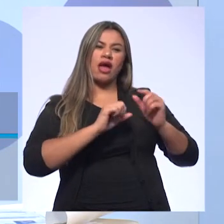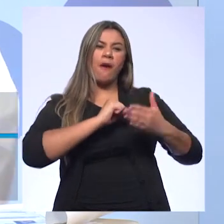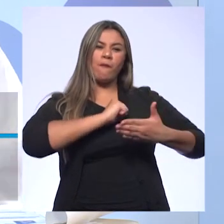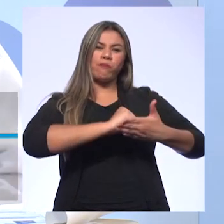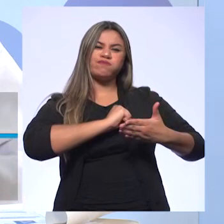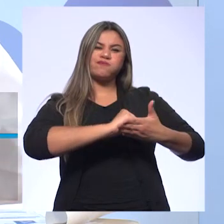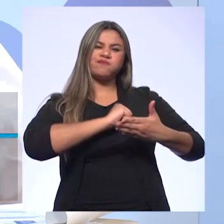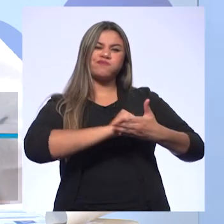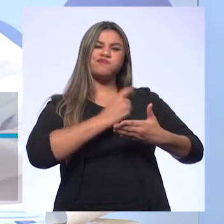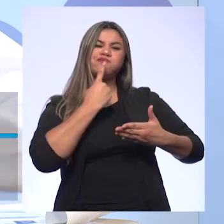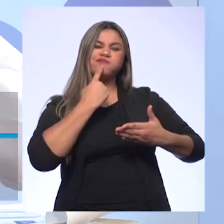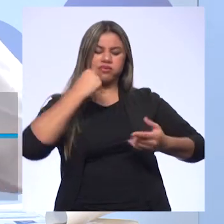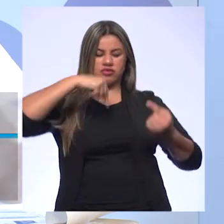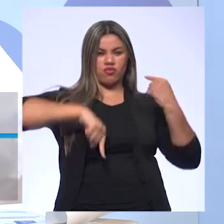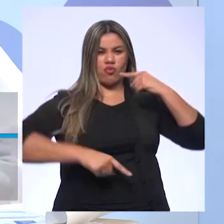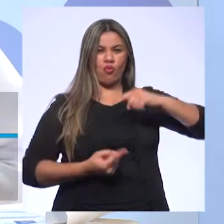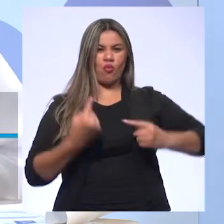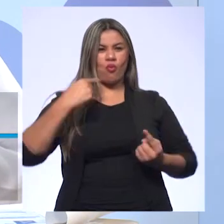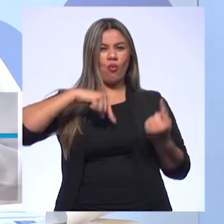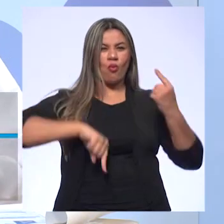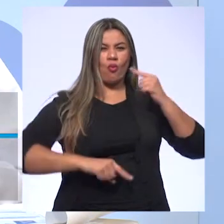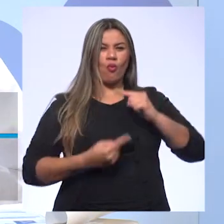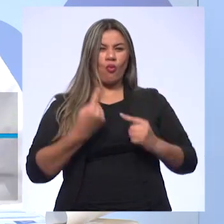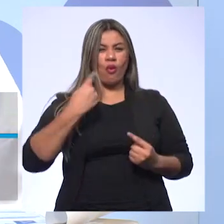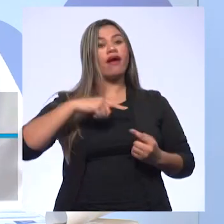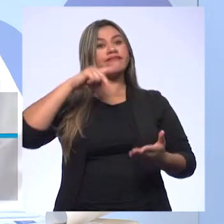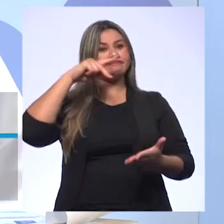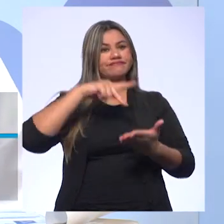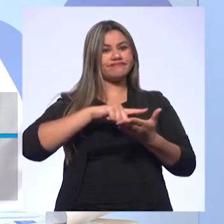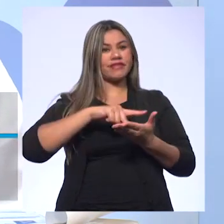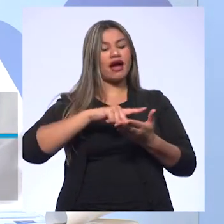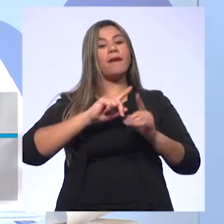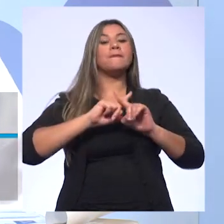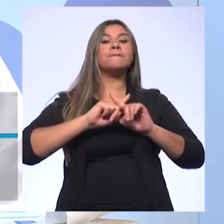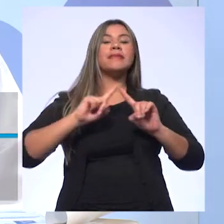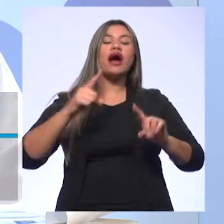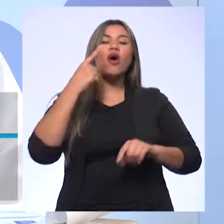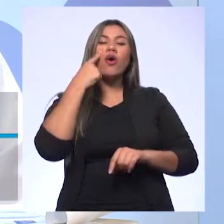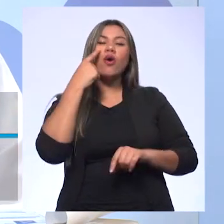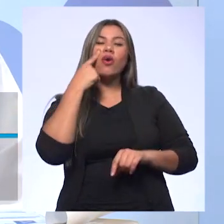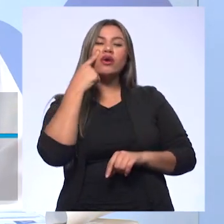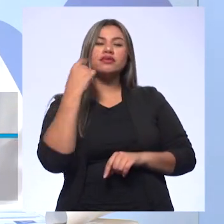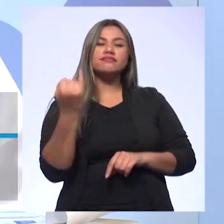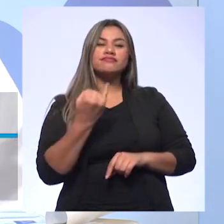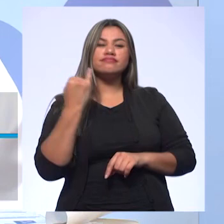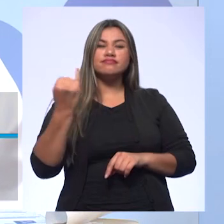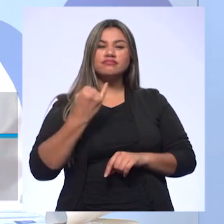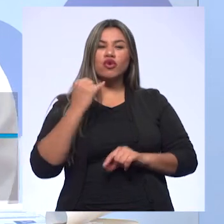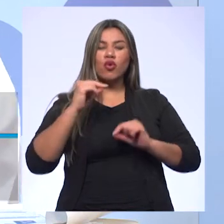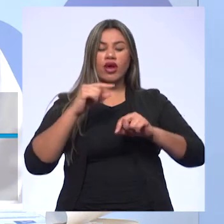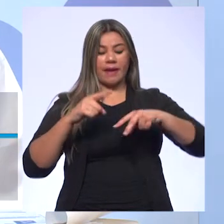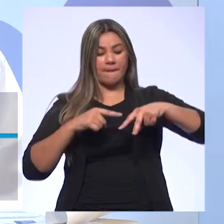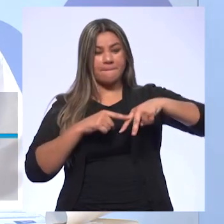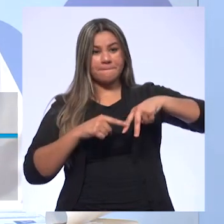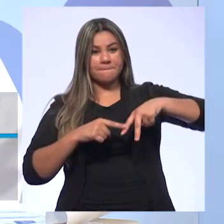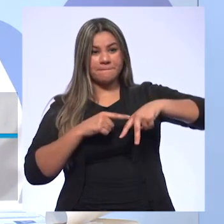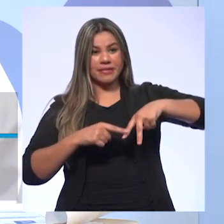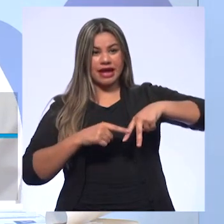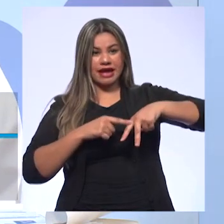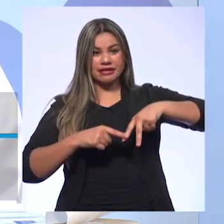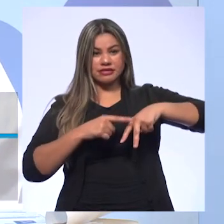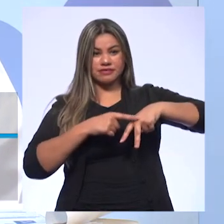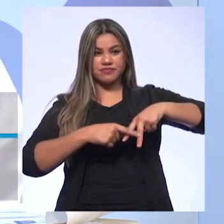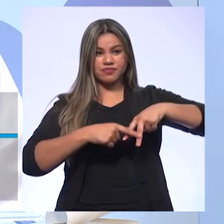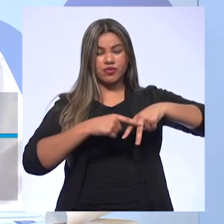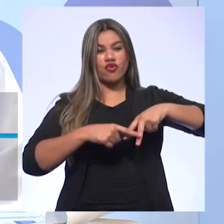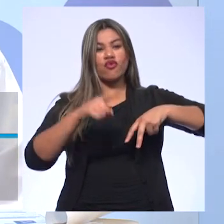né, para bombear o sangue, ele ficar circulando, é um fato. Mas olha só que interessante. Na nossa perna, lá onde você